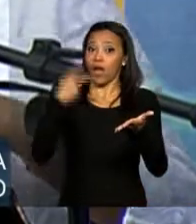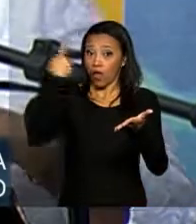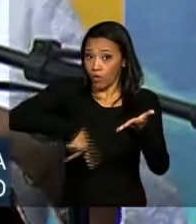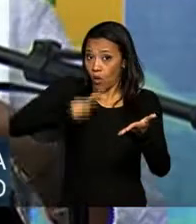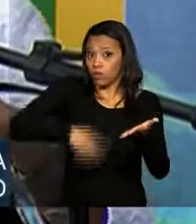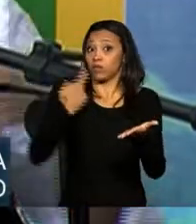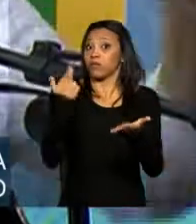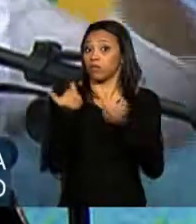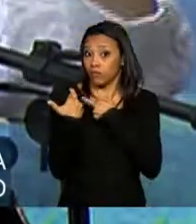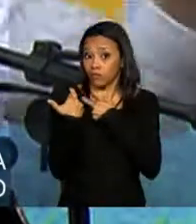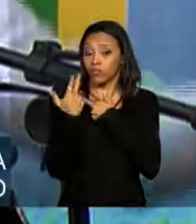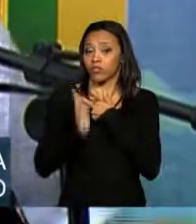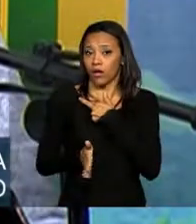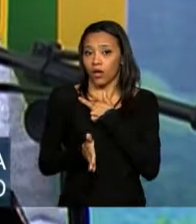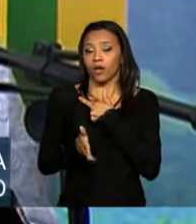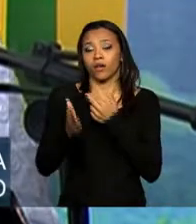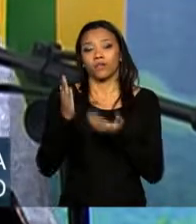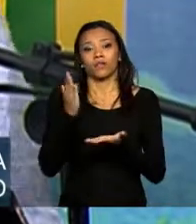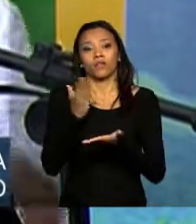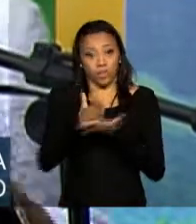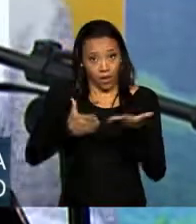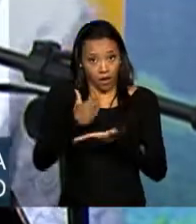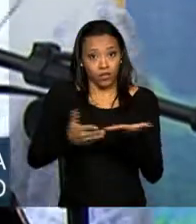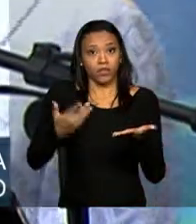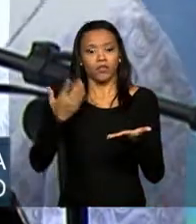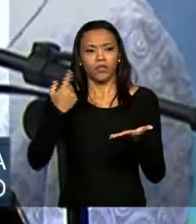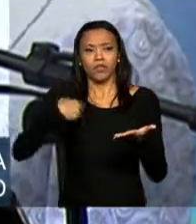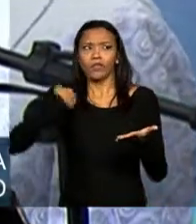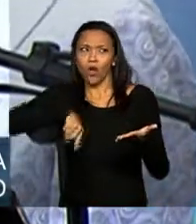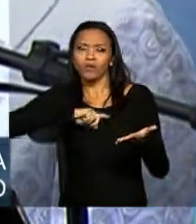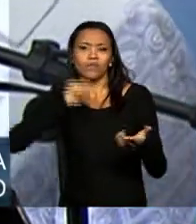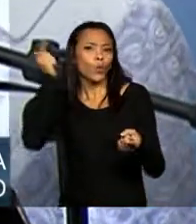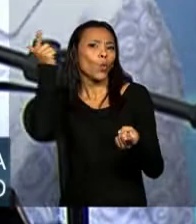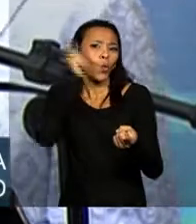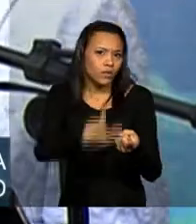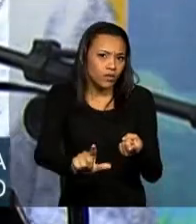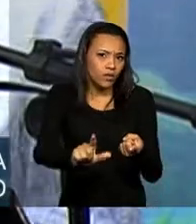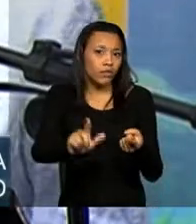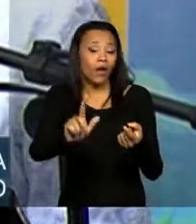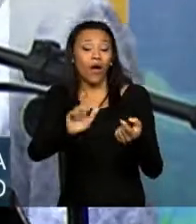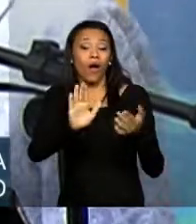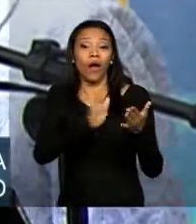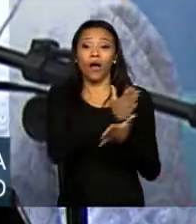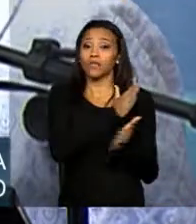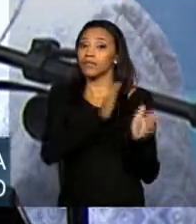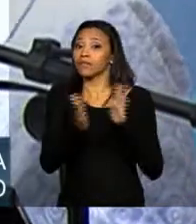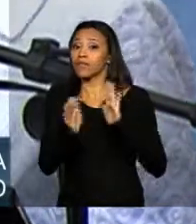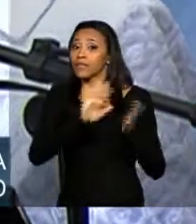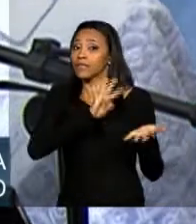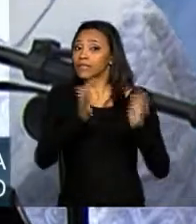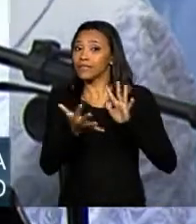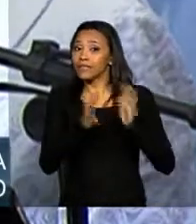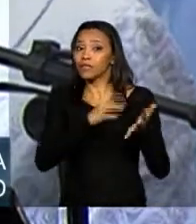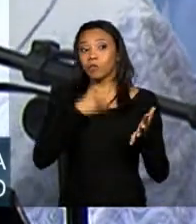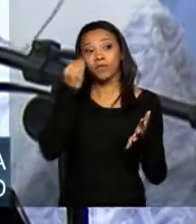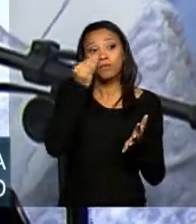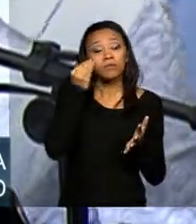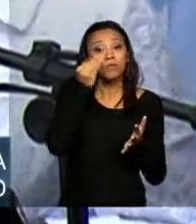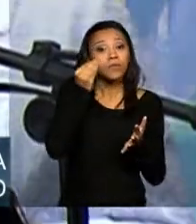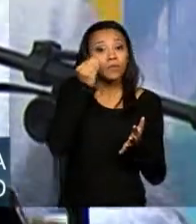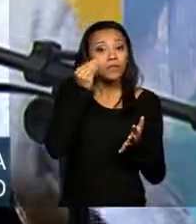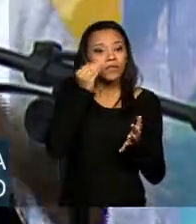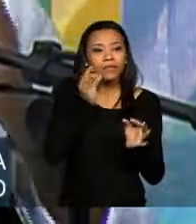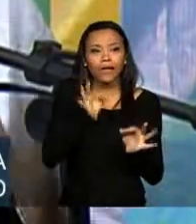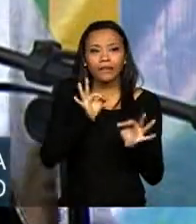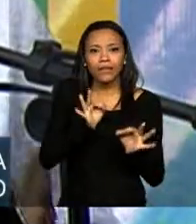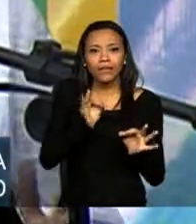aqui muitas vezes acertamos muito outras vezes ainda estamos experimentando a política